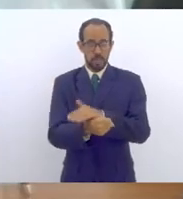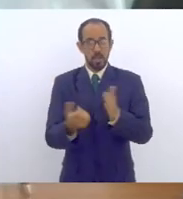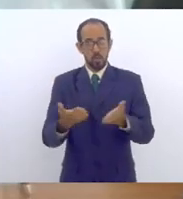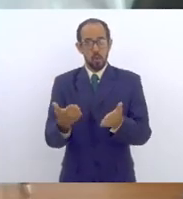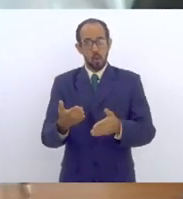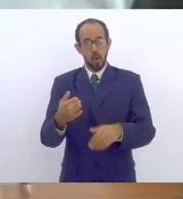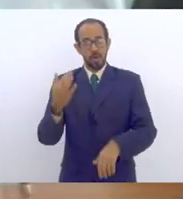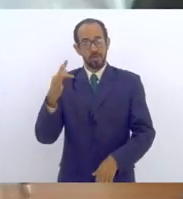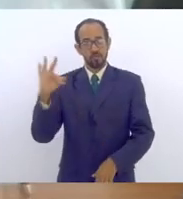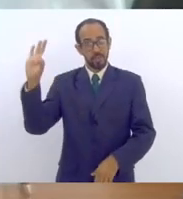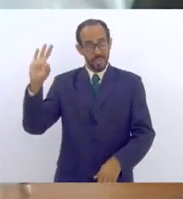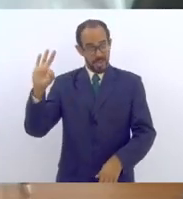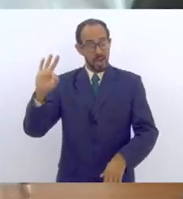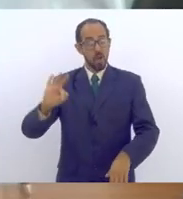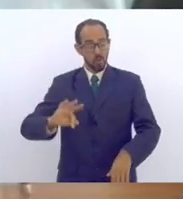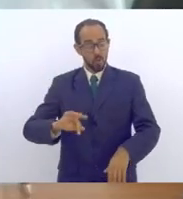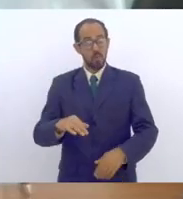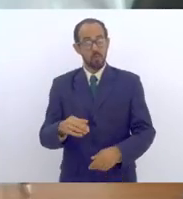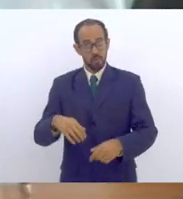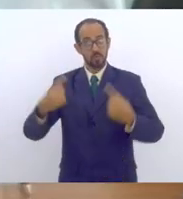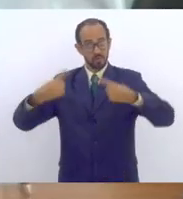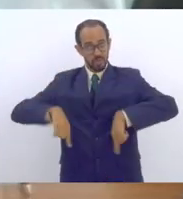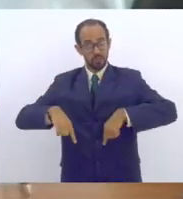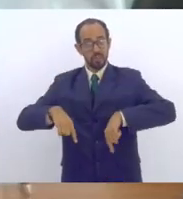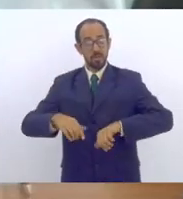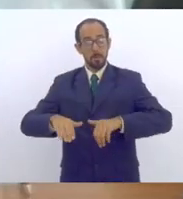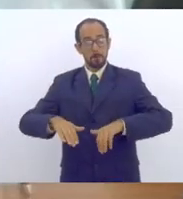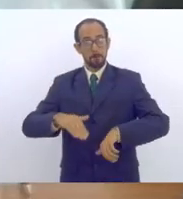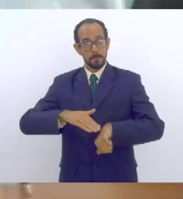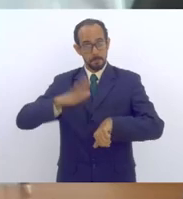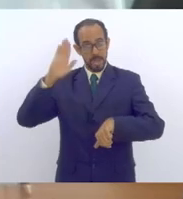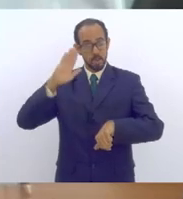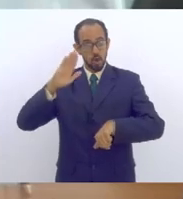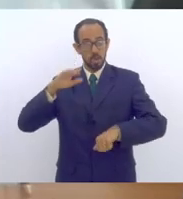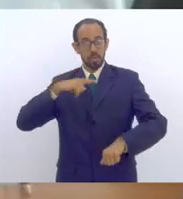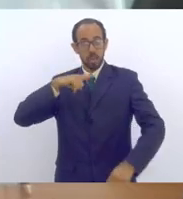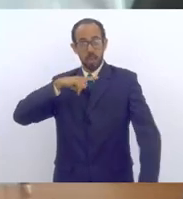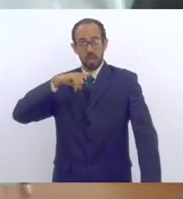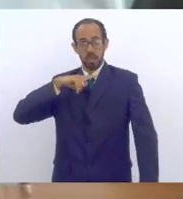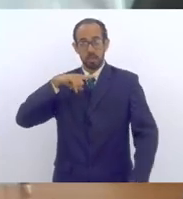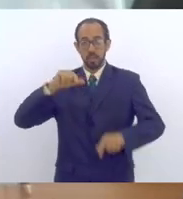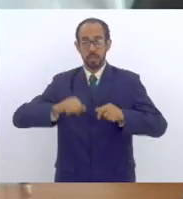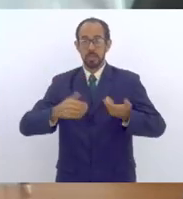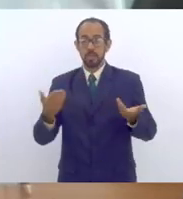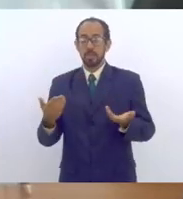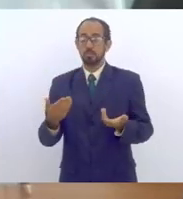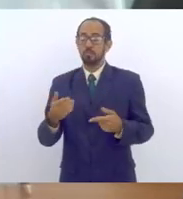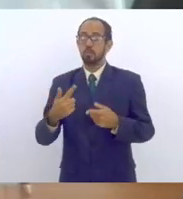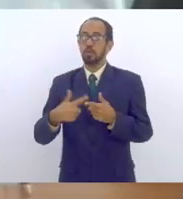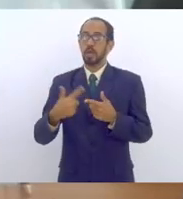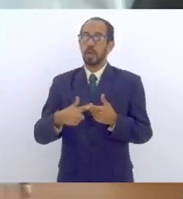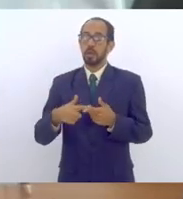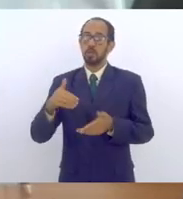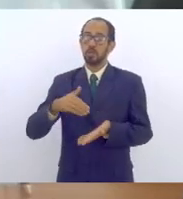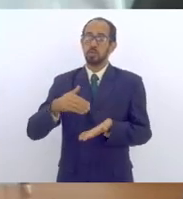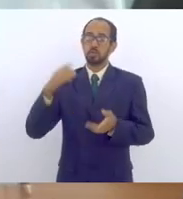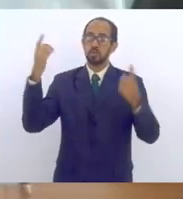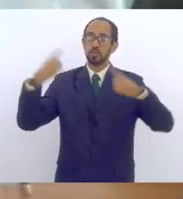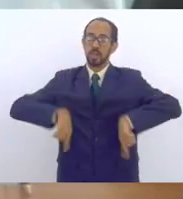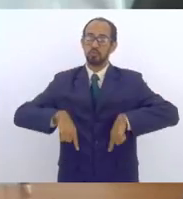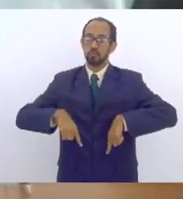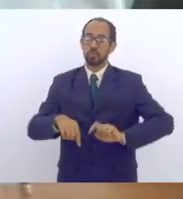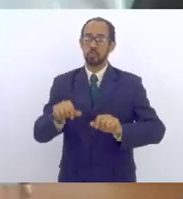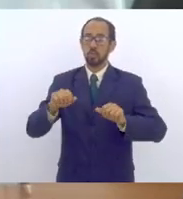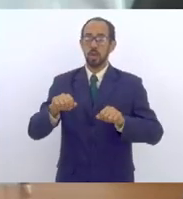eu tava falando agora pouco a lá no gabinete que o desafio é muito maior